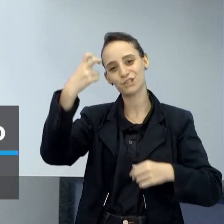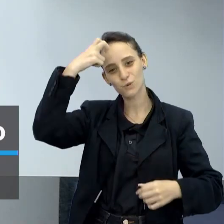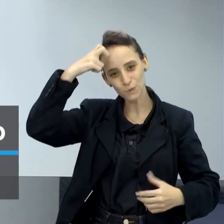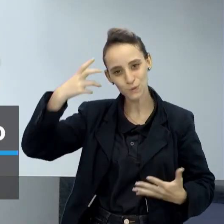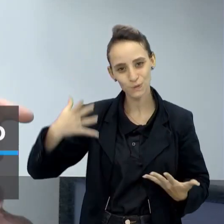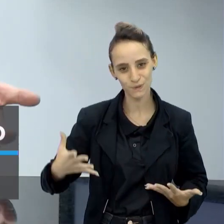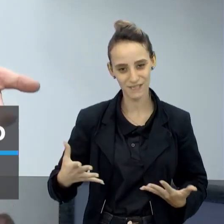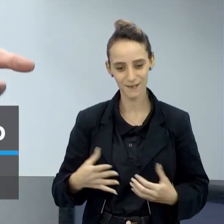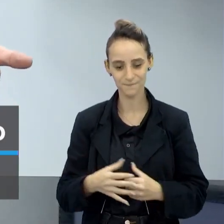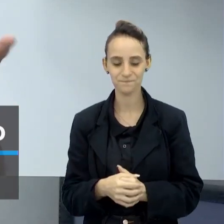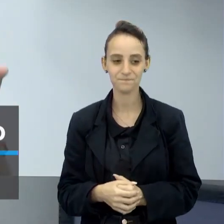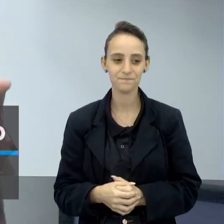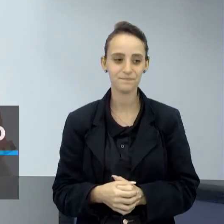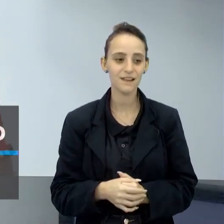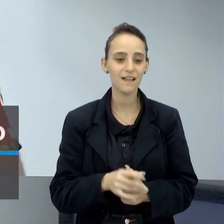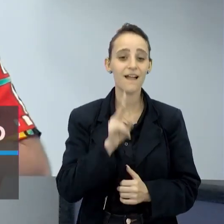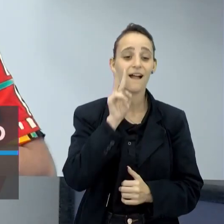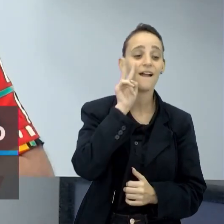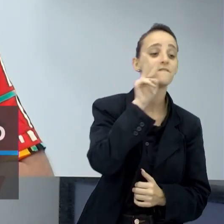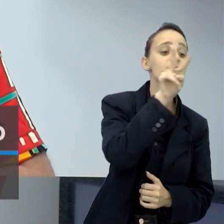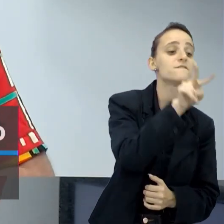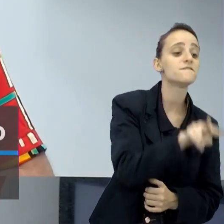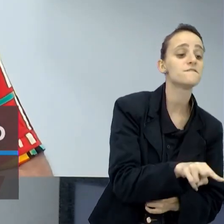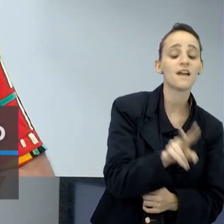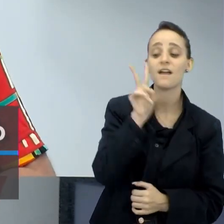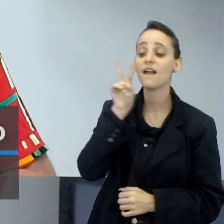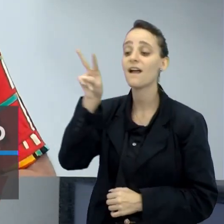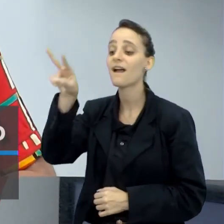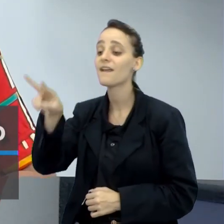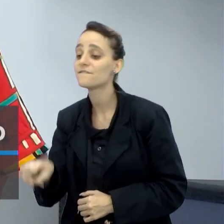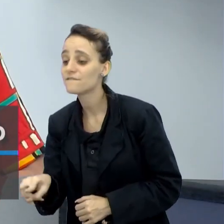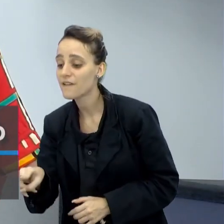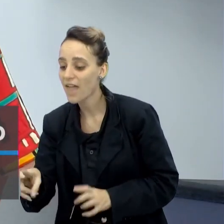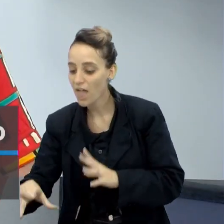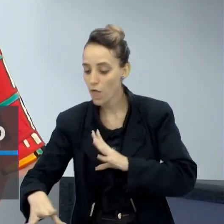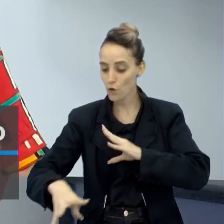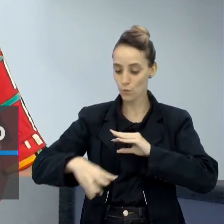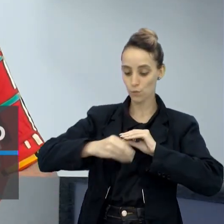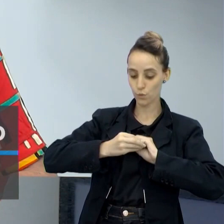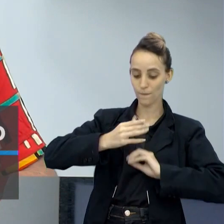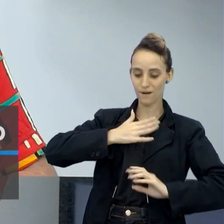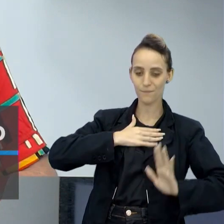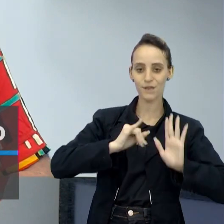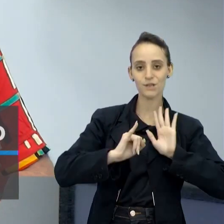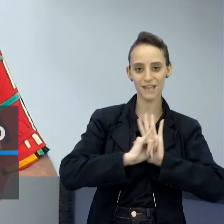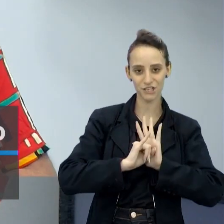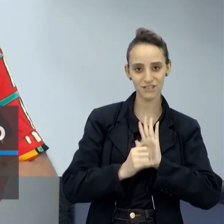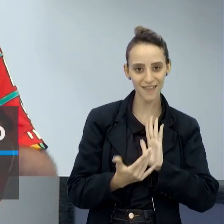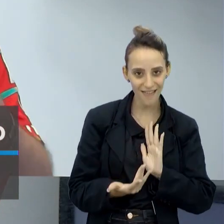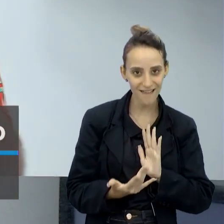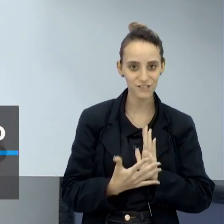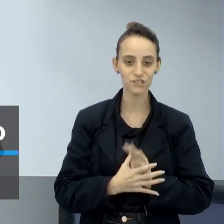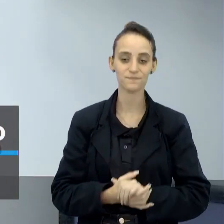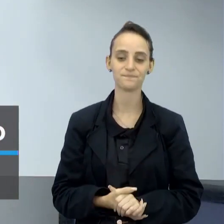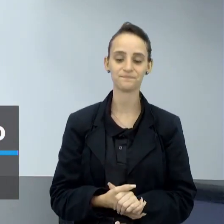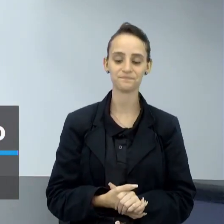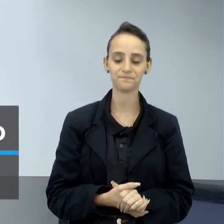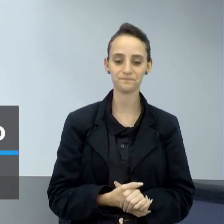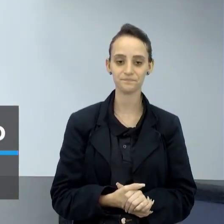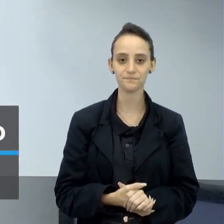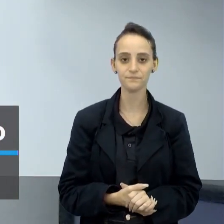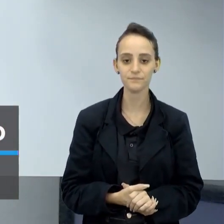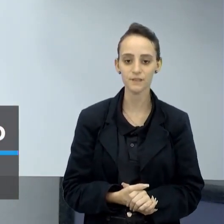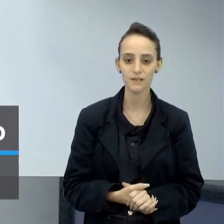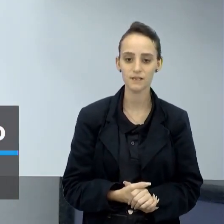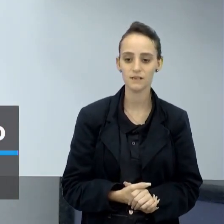enxergá-lo, né? E não, claro que existe a possibilidade e ela também tem que ser latente com relação a